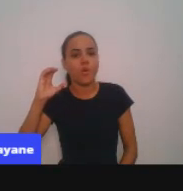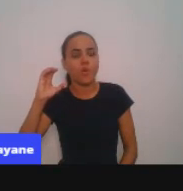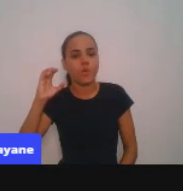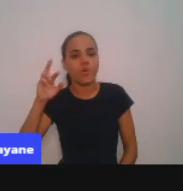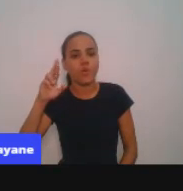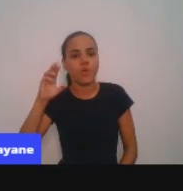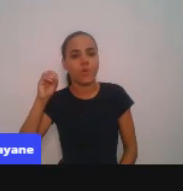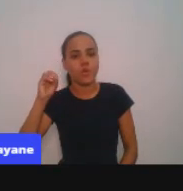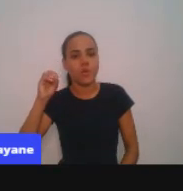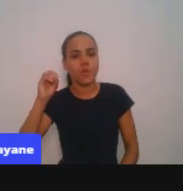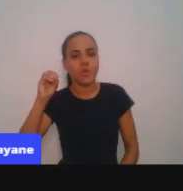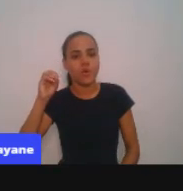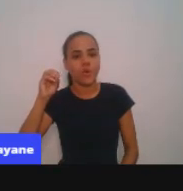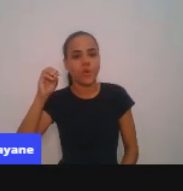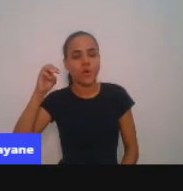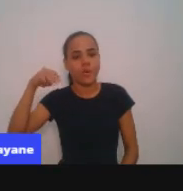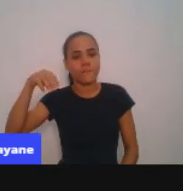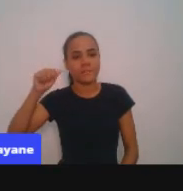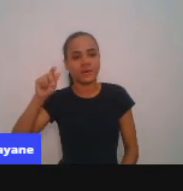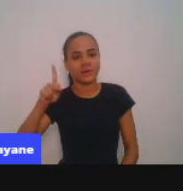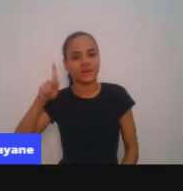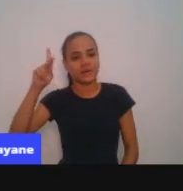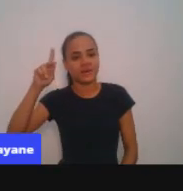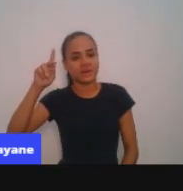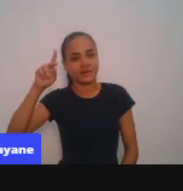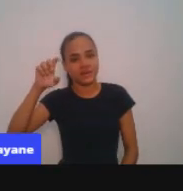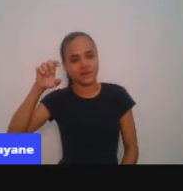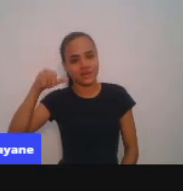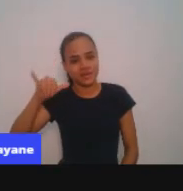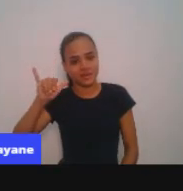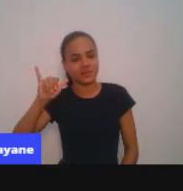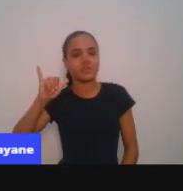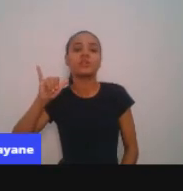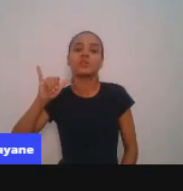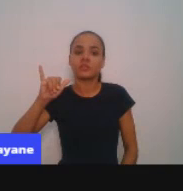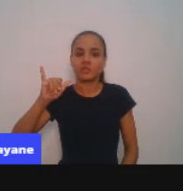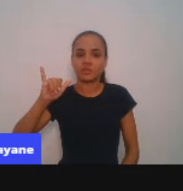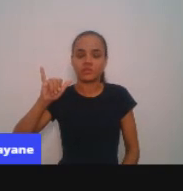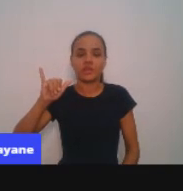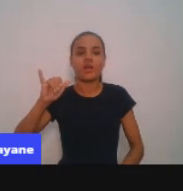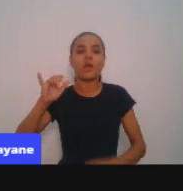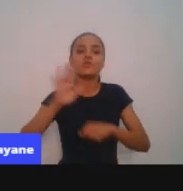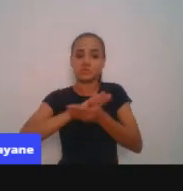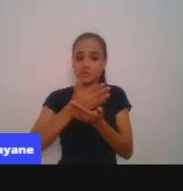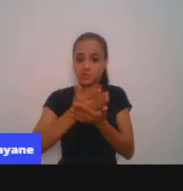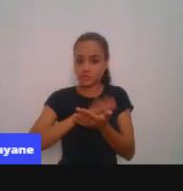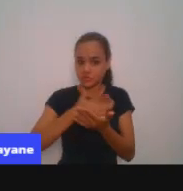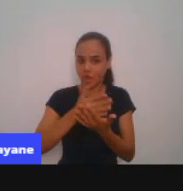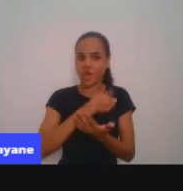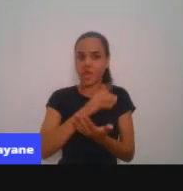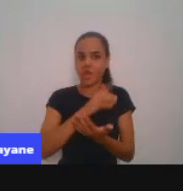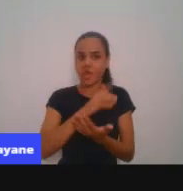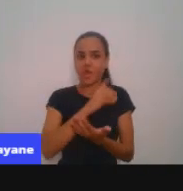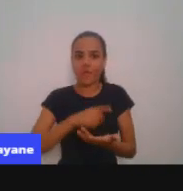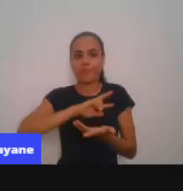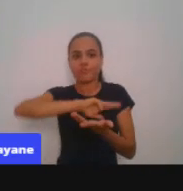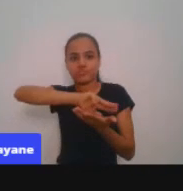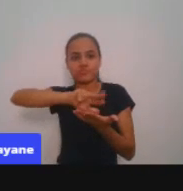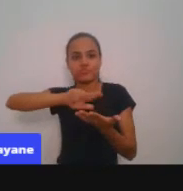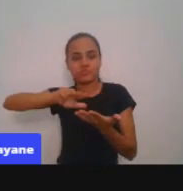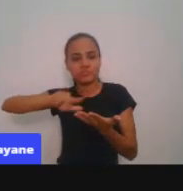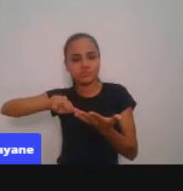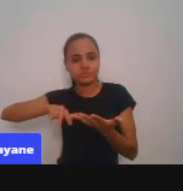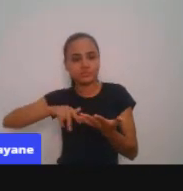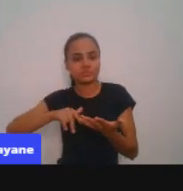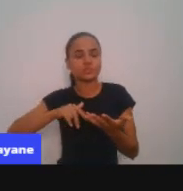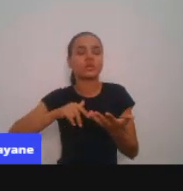a Daiane, esse pessoal dos intérpretes, eles usam uma tela verde, né, atrás dele. Essa tela